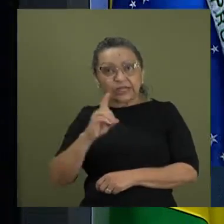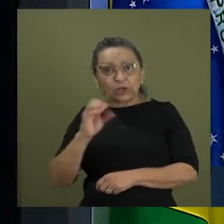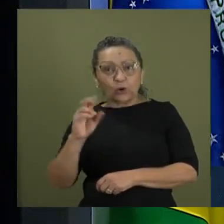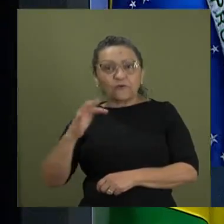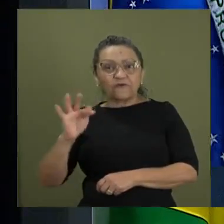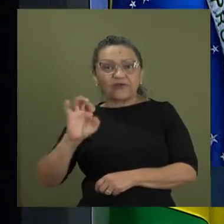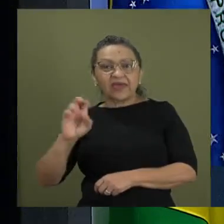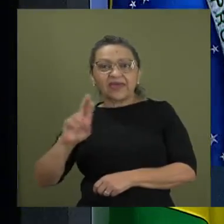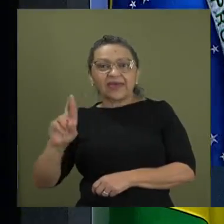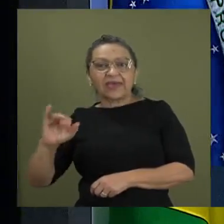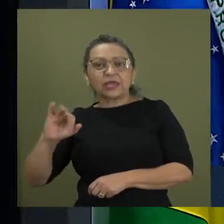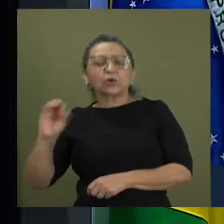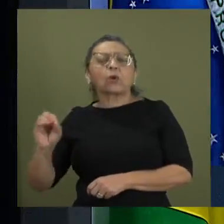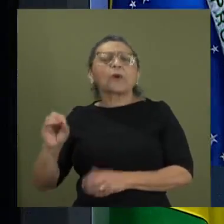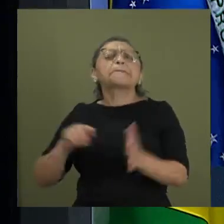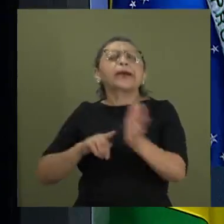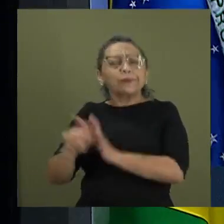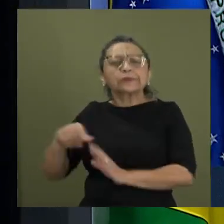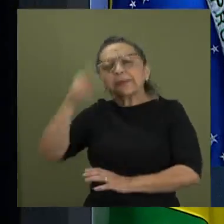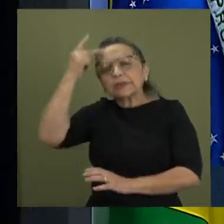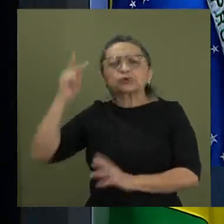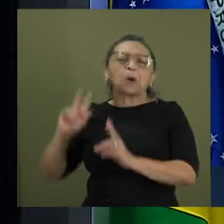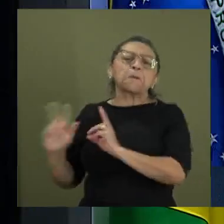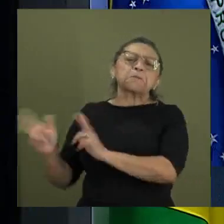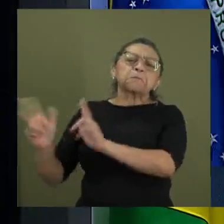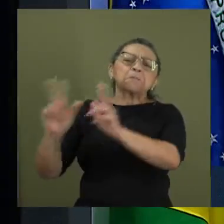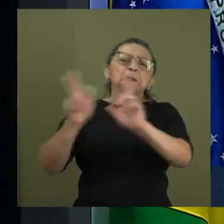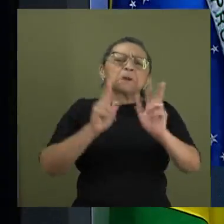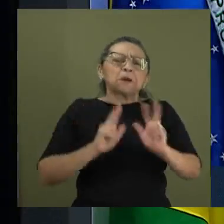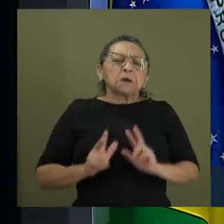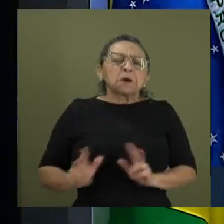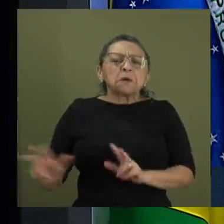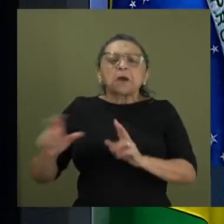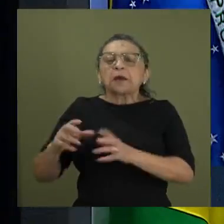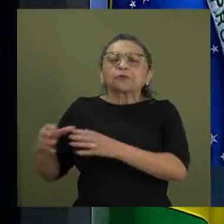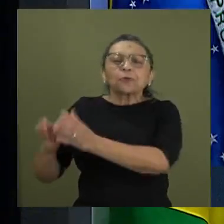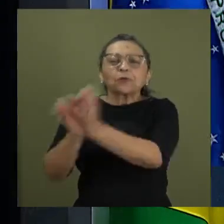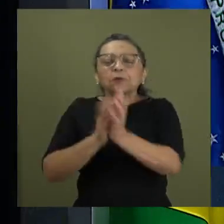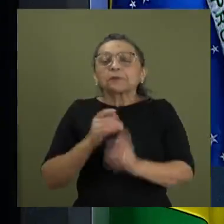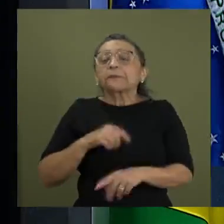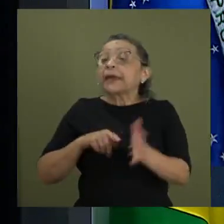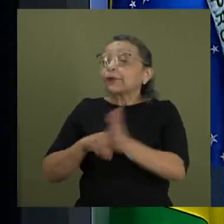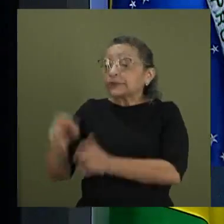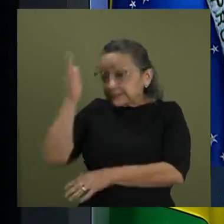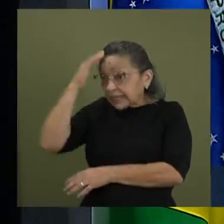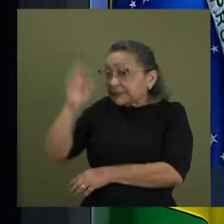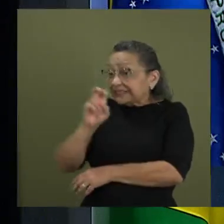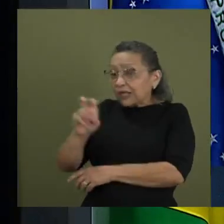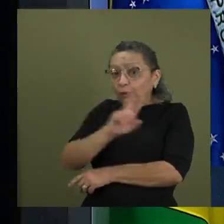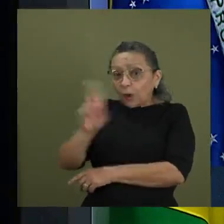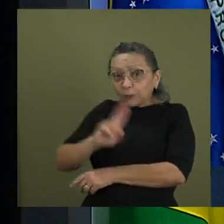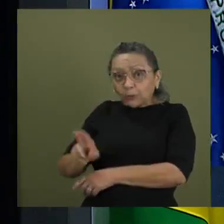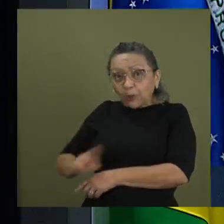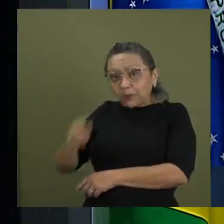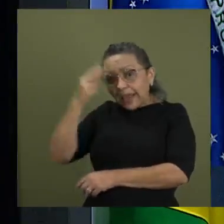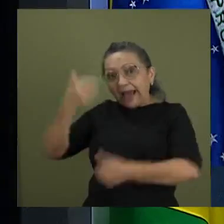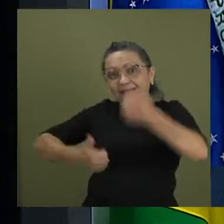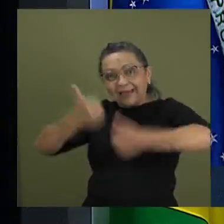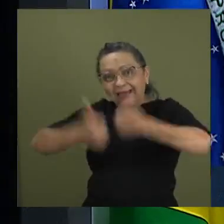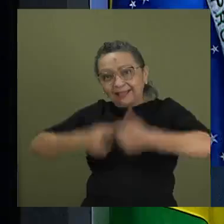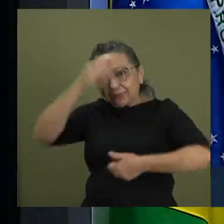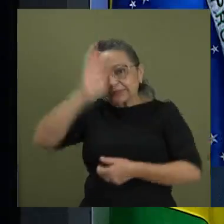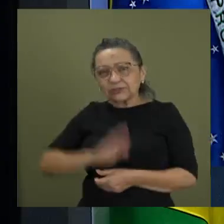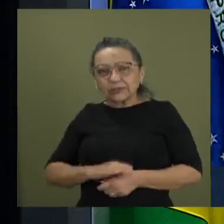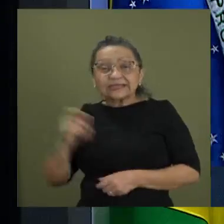eles, a maioria, uma média ali das pessoas, se sabem 5 nomes de jogadores de futebol do Brasil,